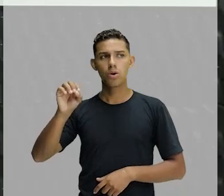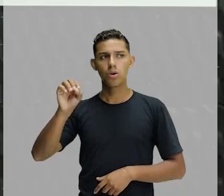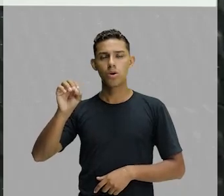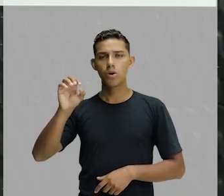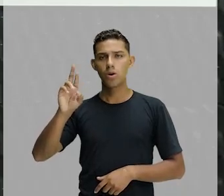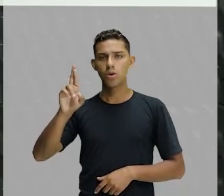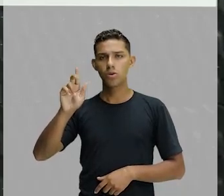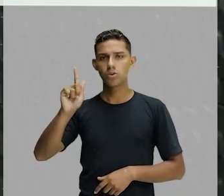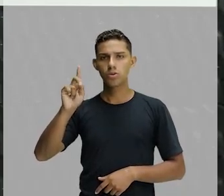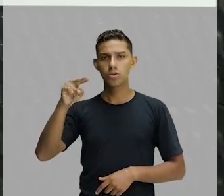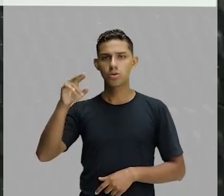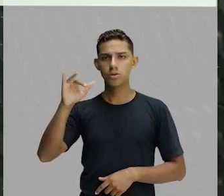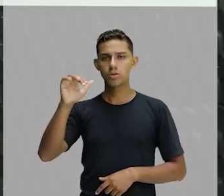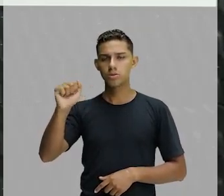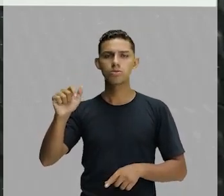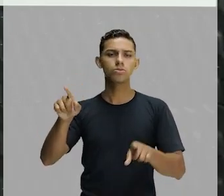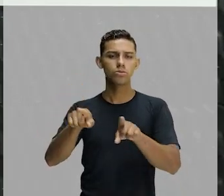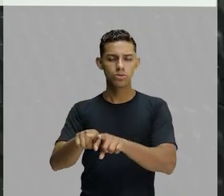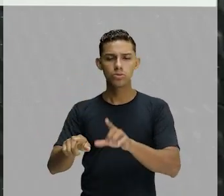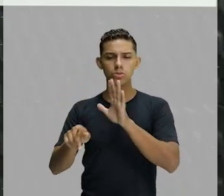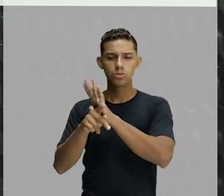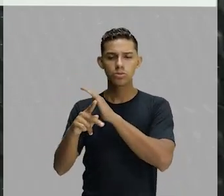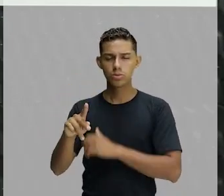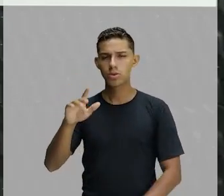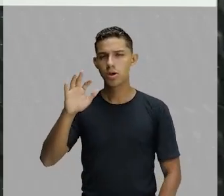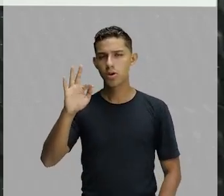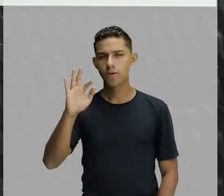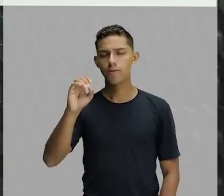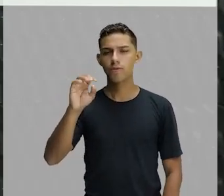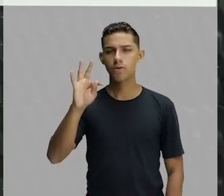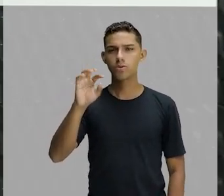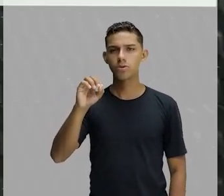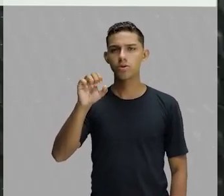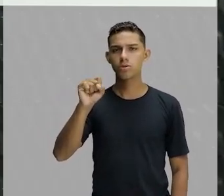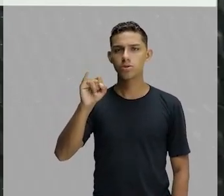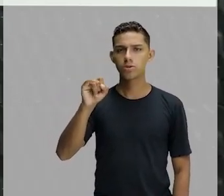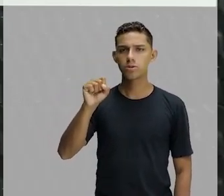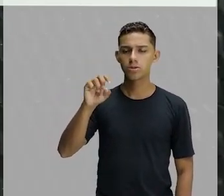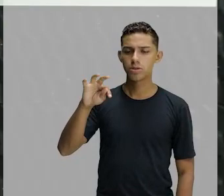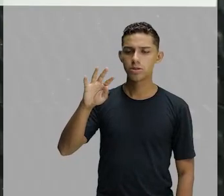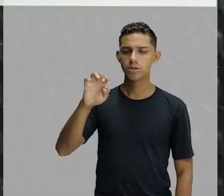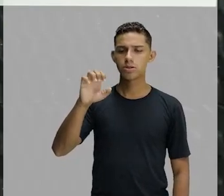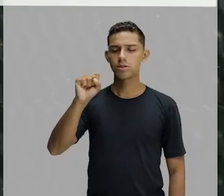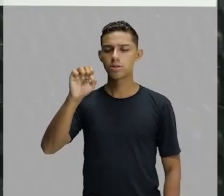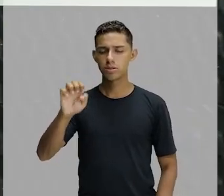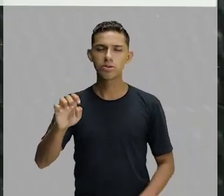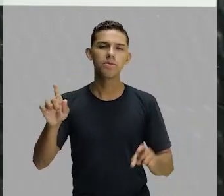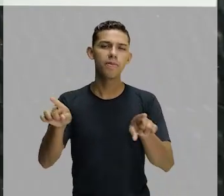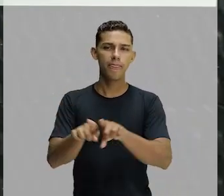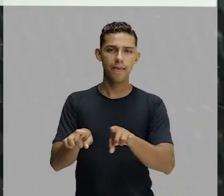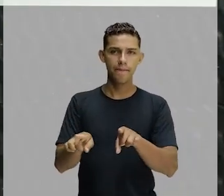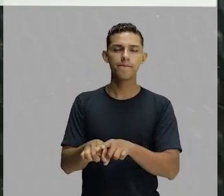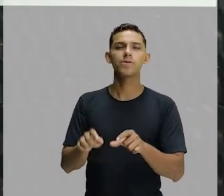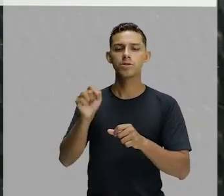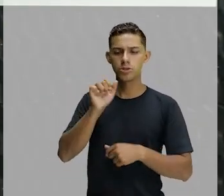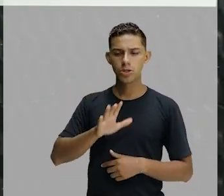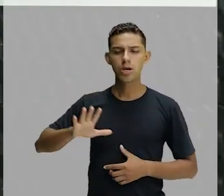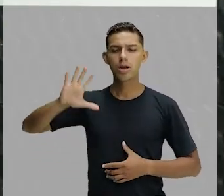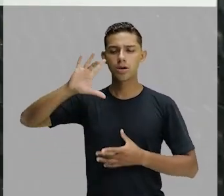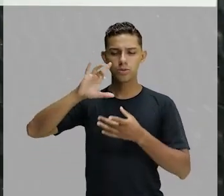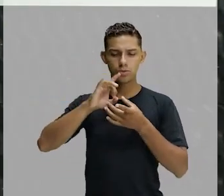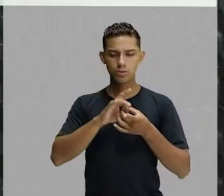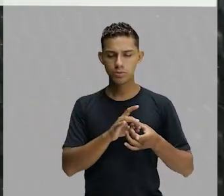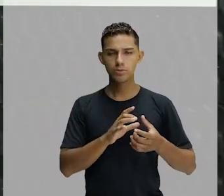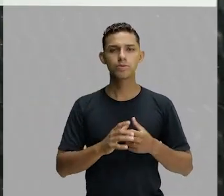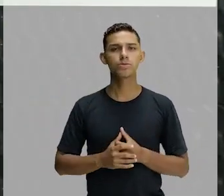moléculas orgânicas por meio da fotossíntese. Isso aí seria a nutrição orgânica, né? No contexto geral. Já